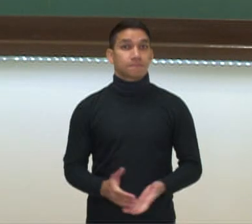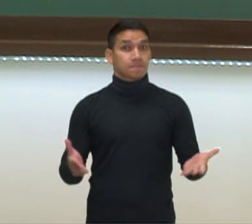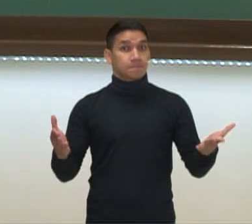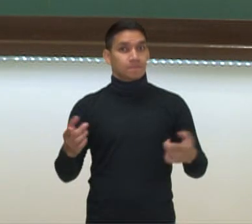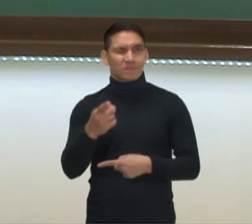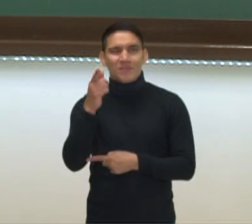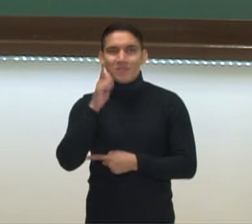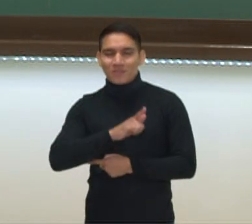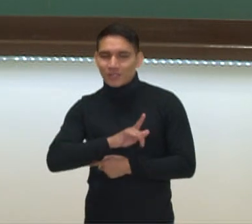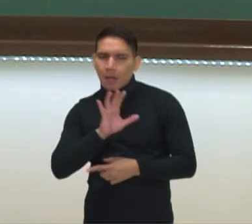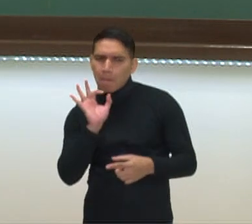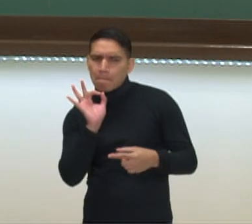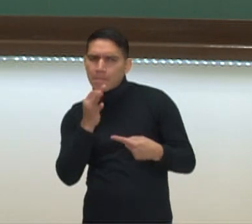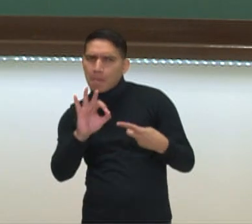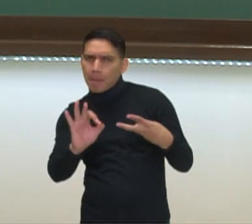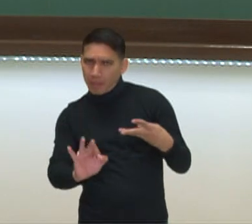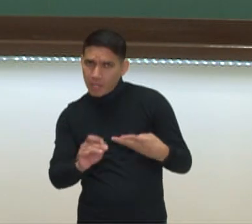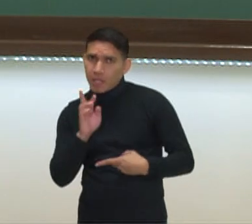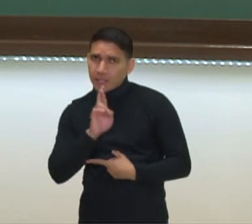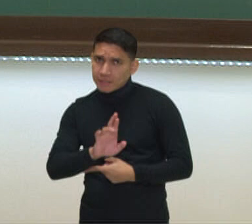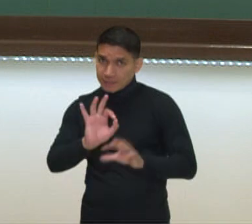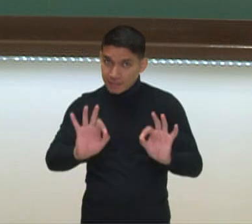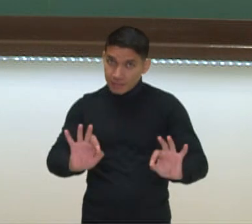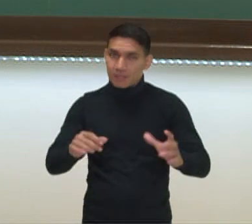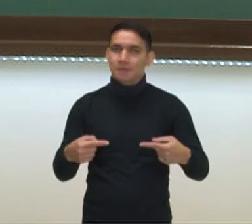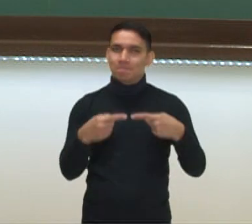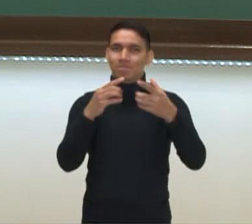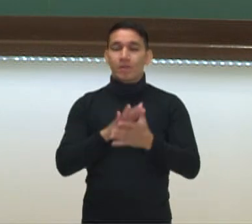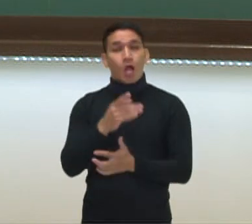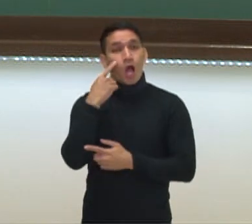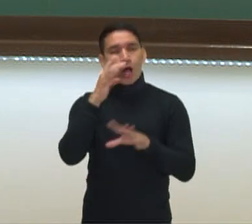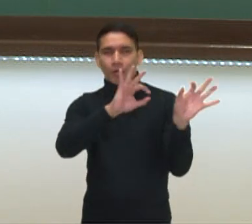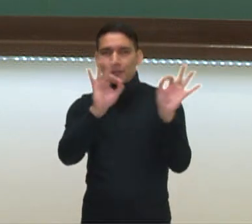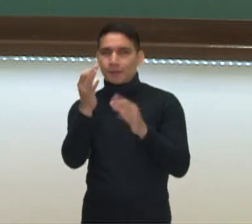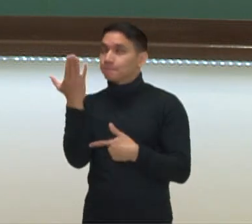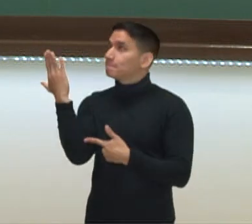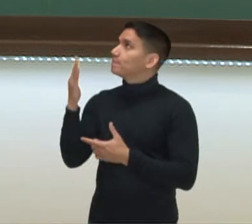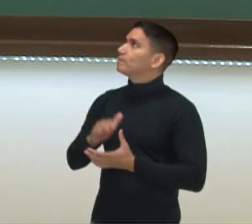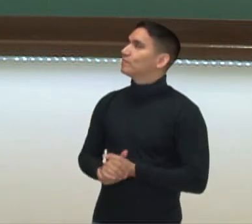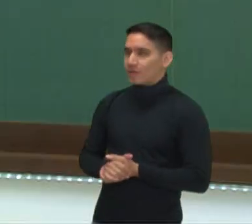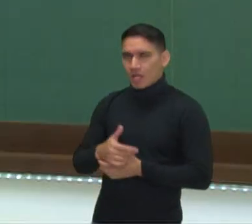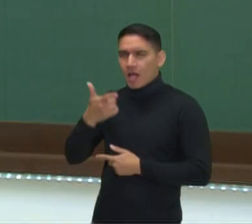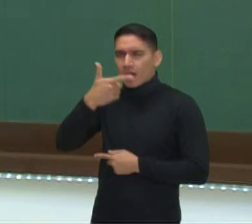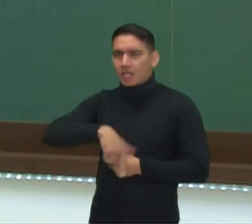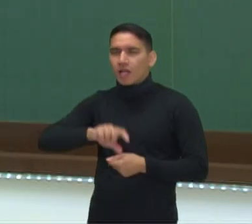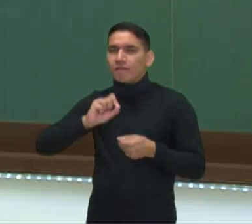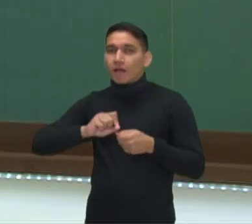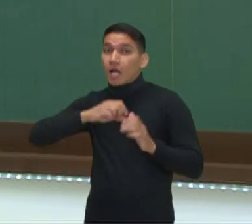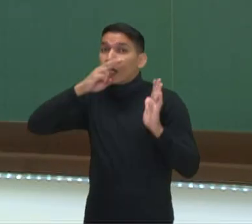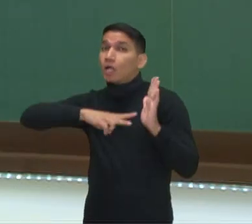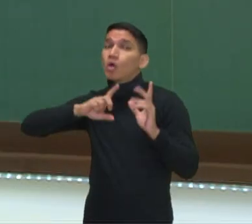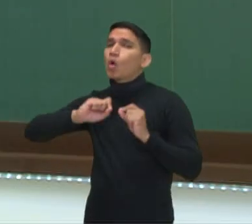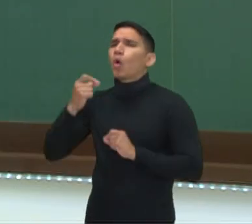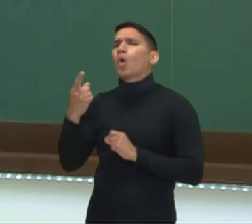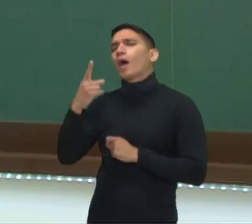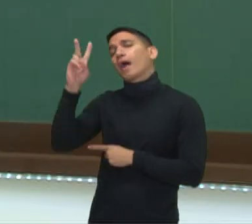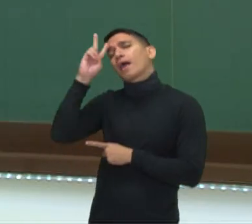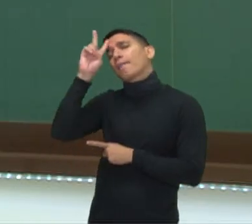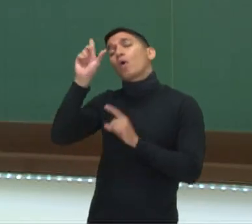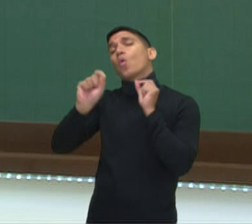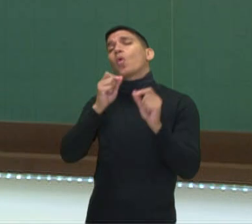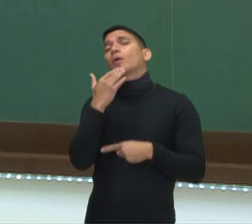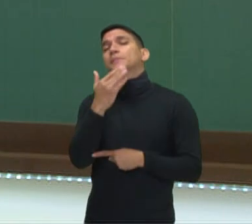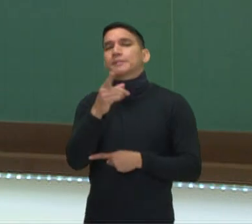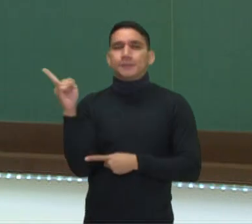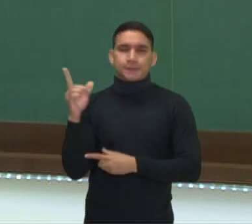E aí, pessoal, resolveram? Tudo certinho? Vamos acompanhar aqui comigo. Então, vou fazer novamente a leitura do problema para a gente lembrar o que ele